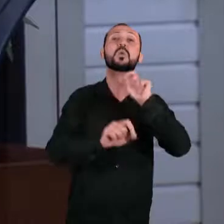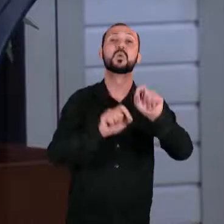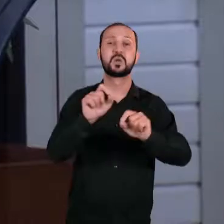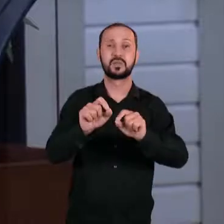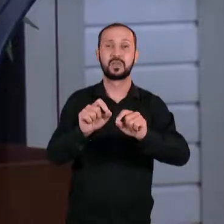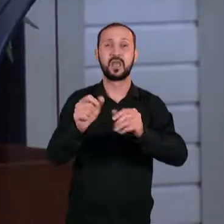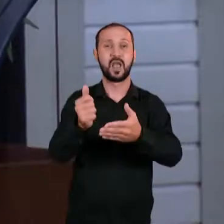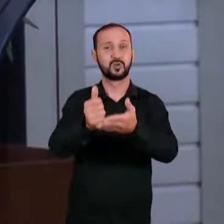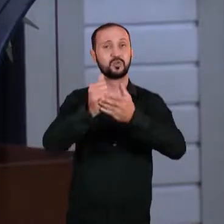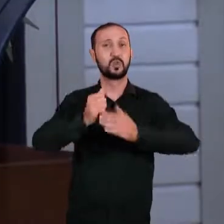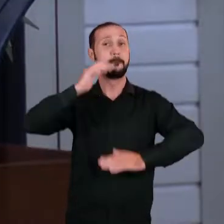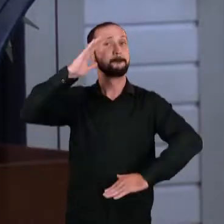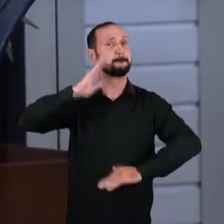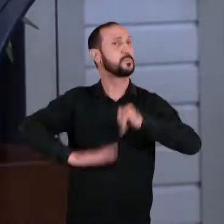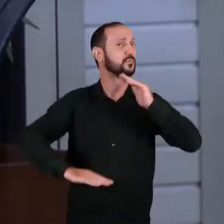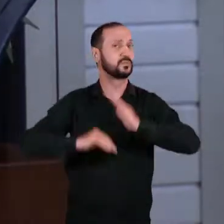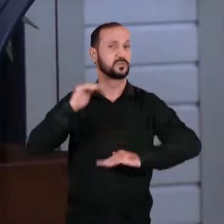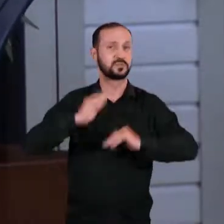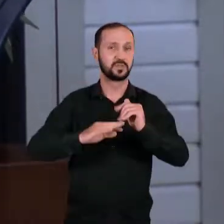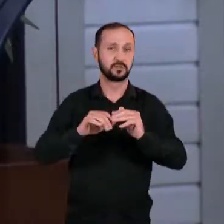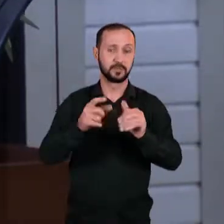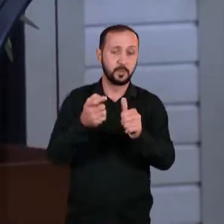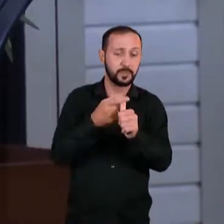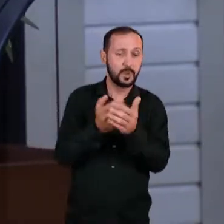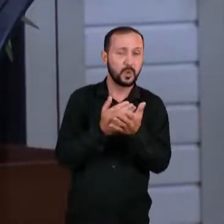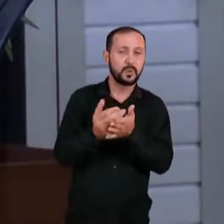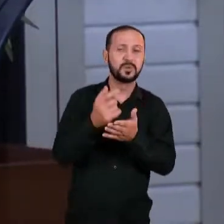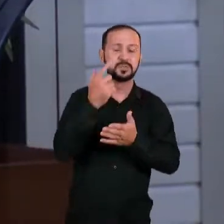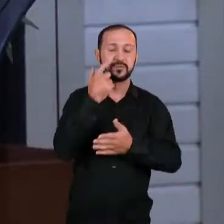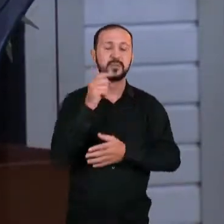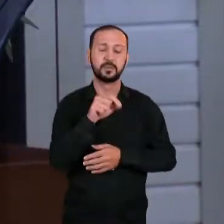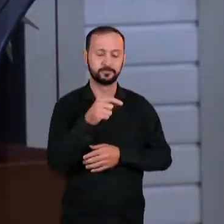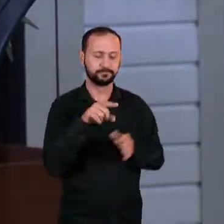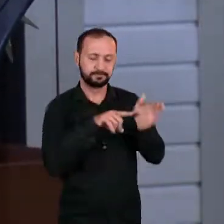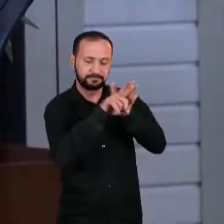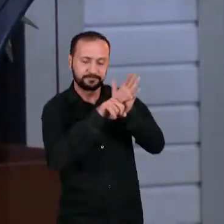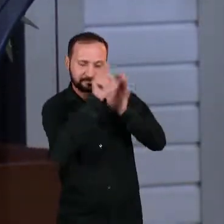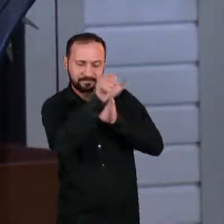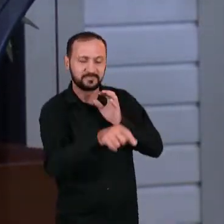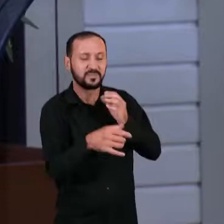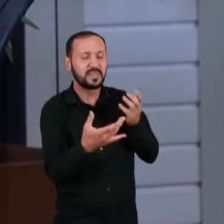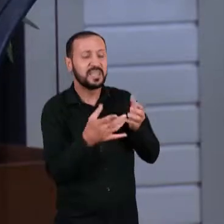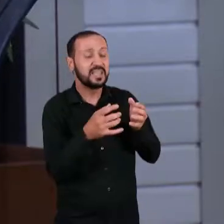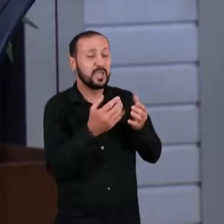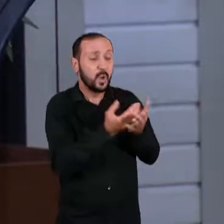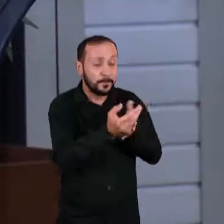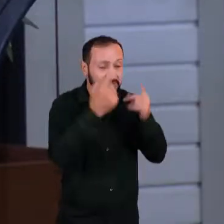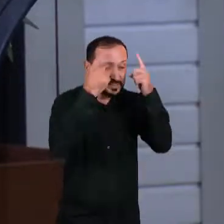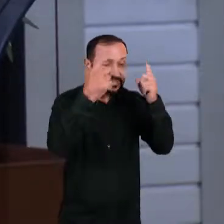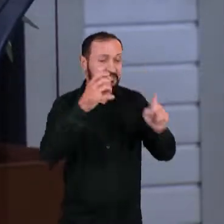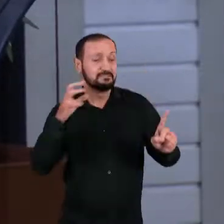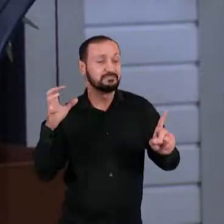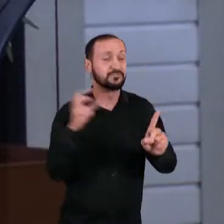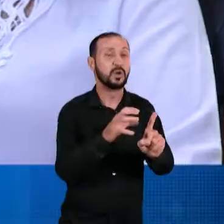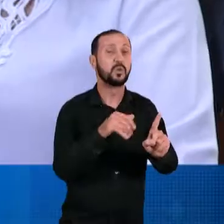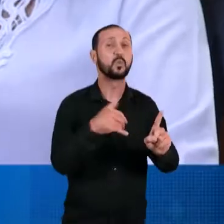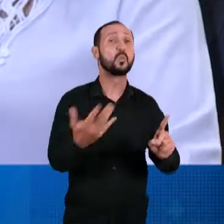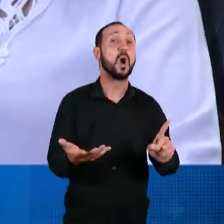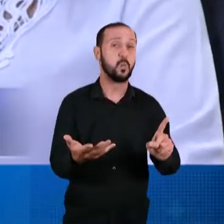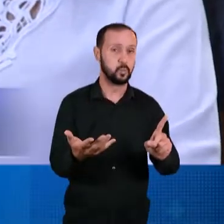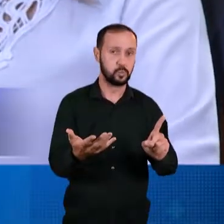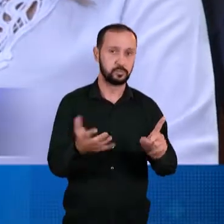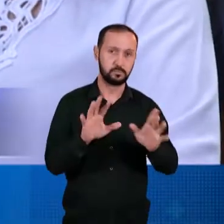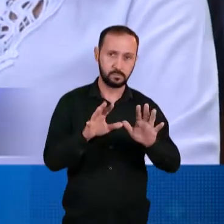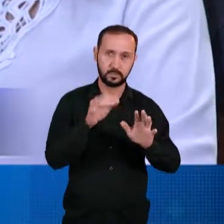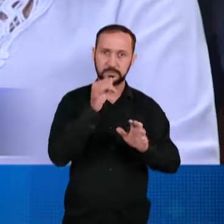consegue fazer principalmente um rastreio. O que é que estressa naquele indivíduo o trabalho dele? Nós não podemos esquecer também que, por